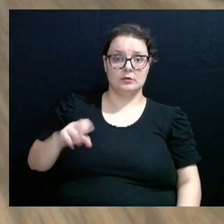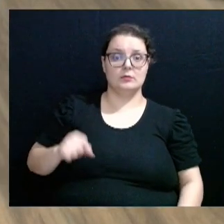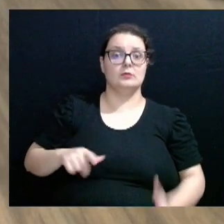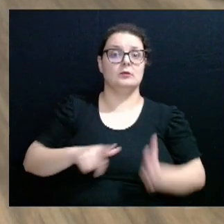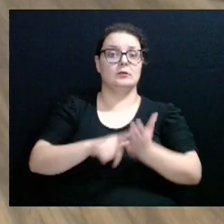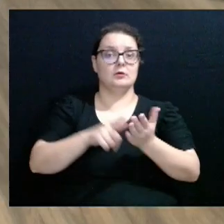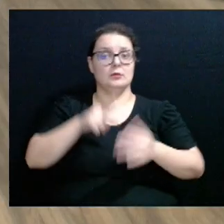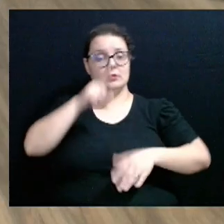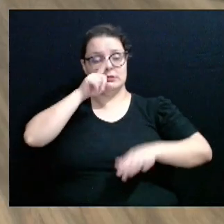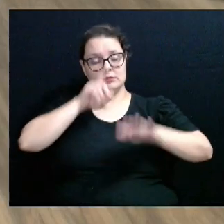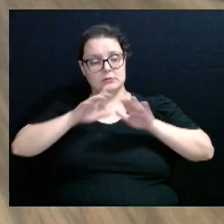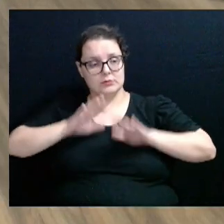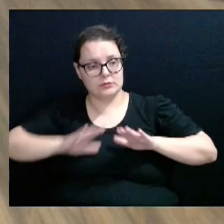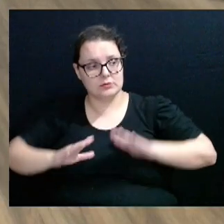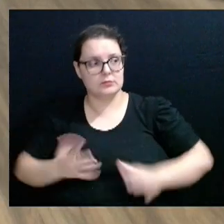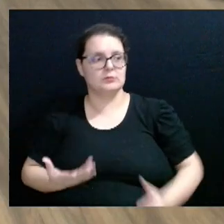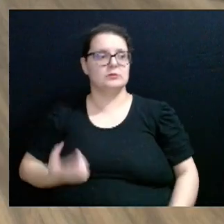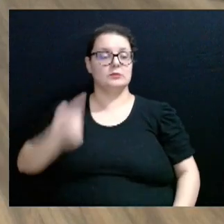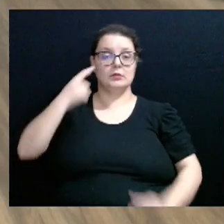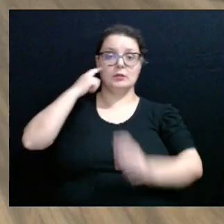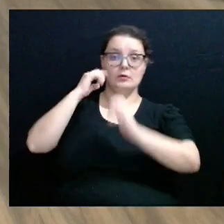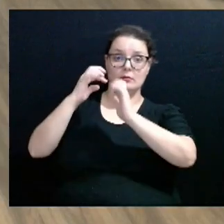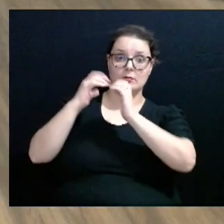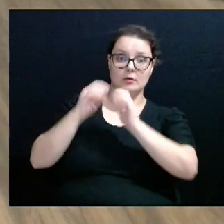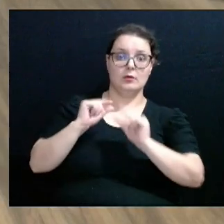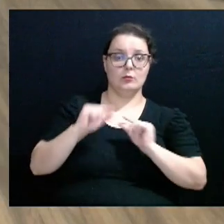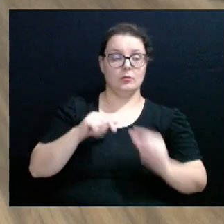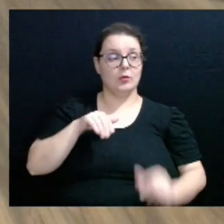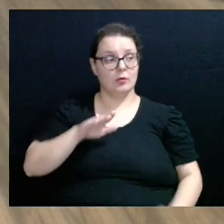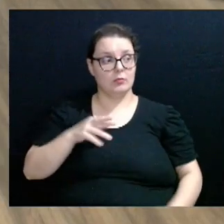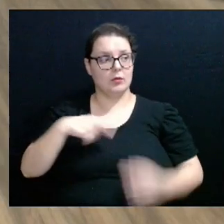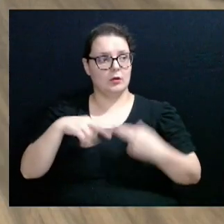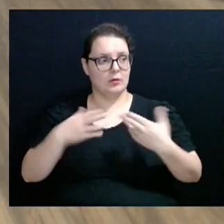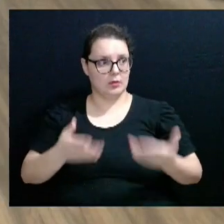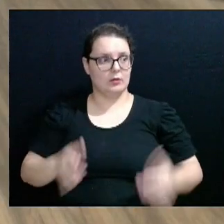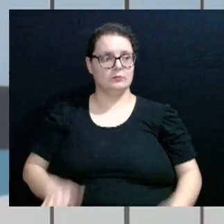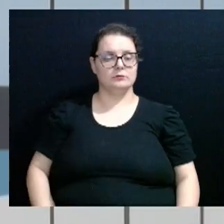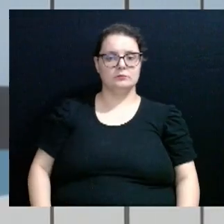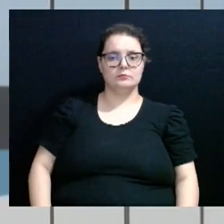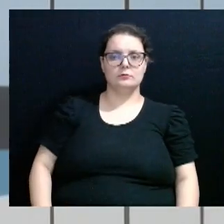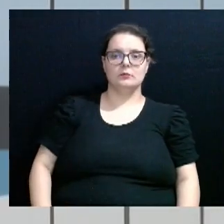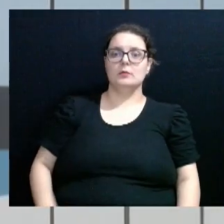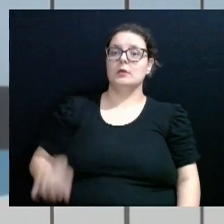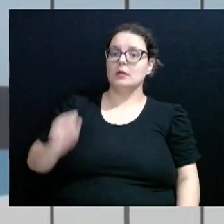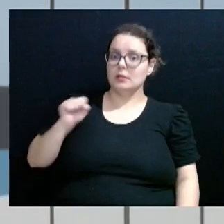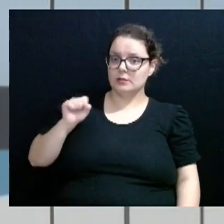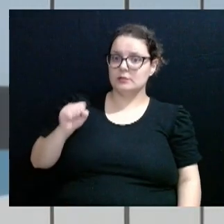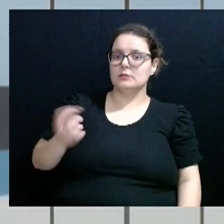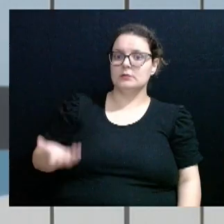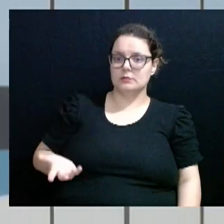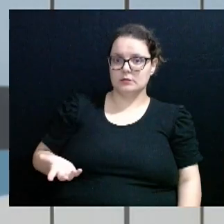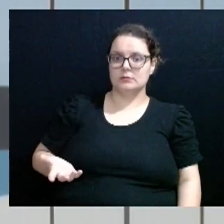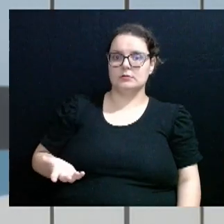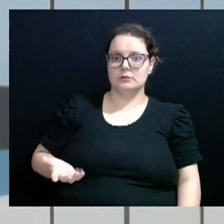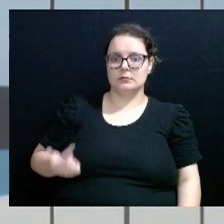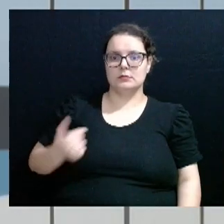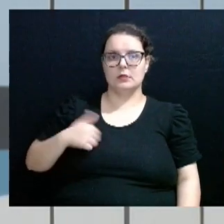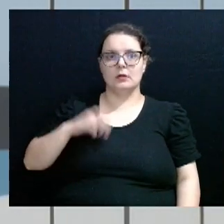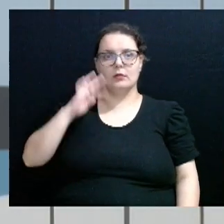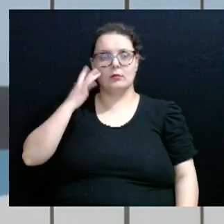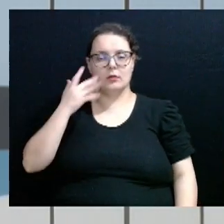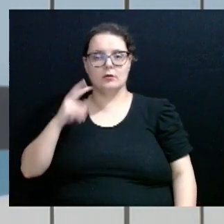têm refletido um pouco mais sobre isso? Sim, eu acho que os veículos eles têm